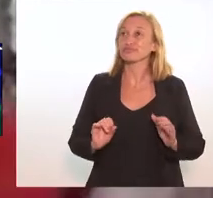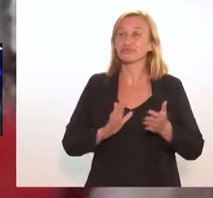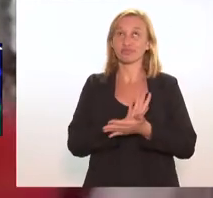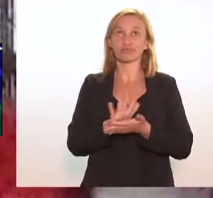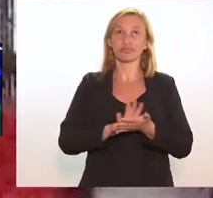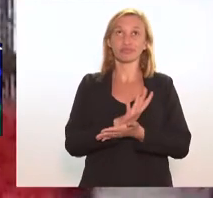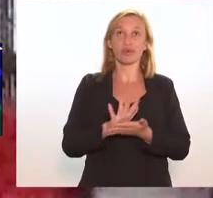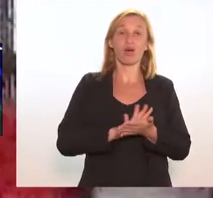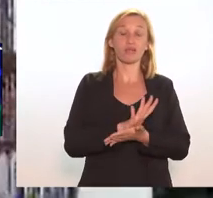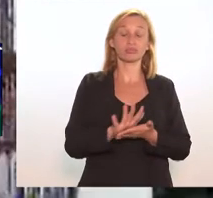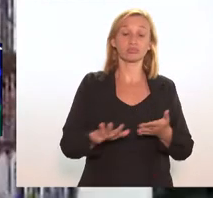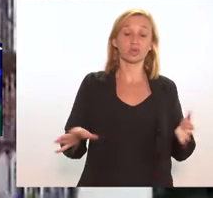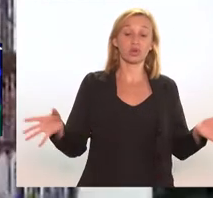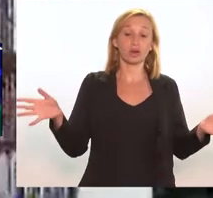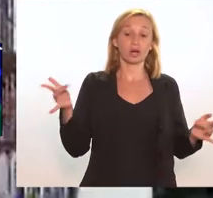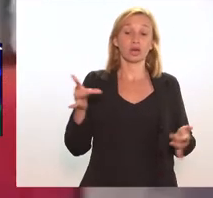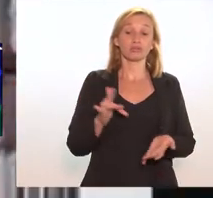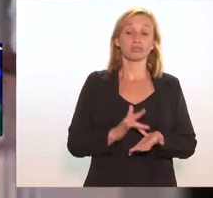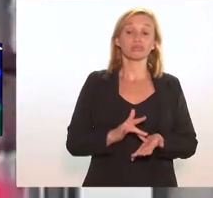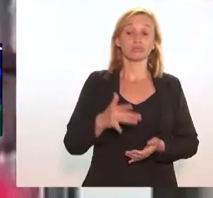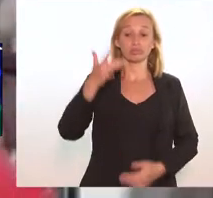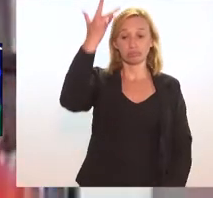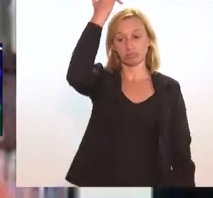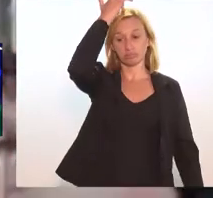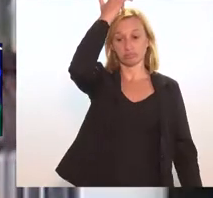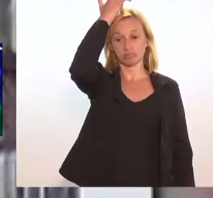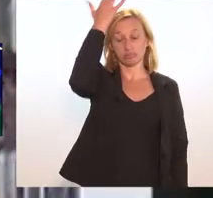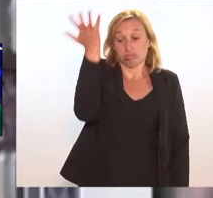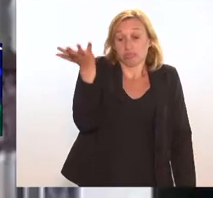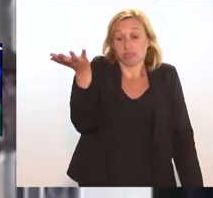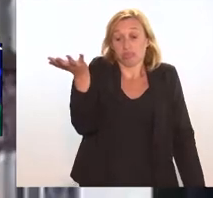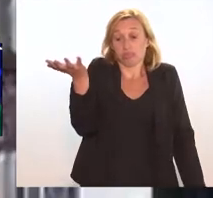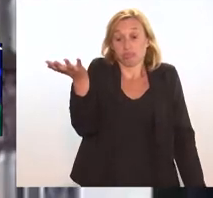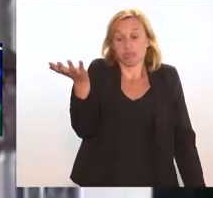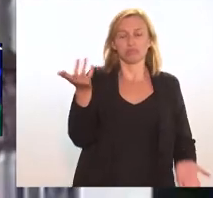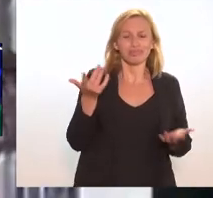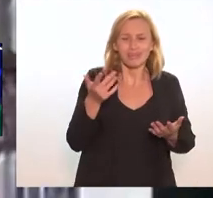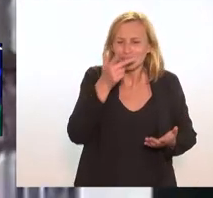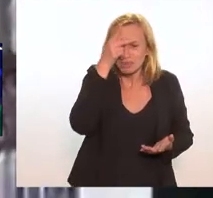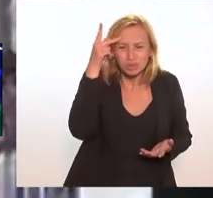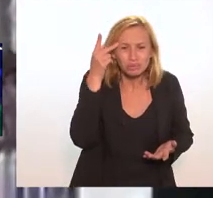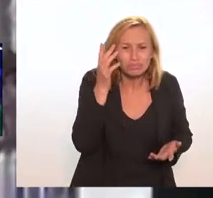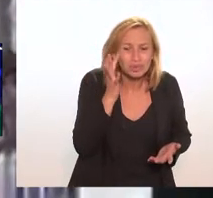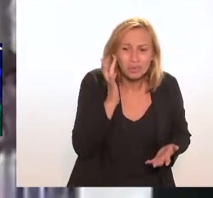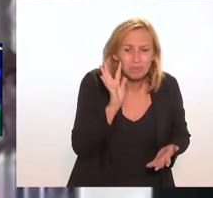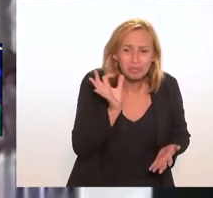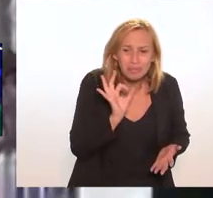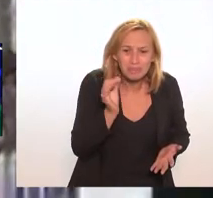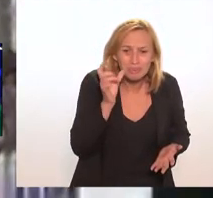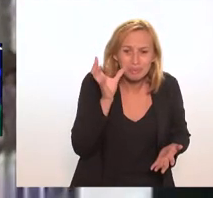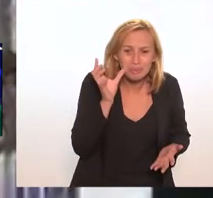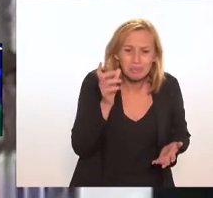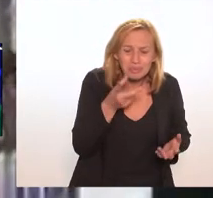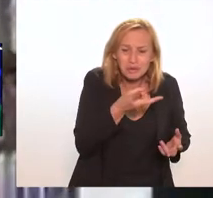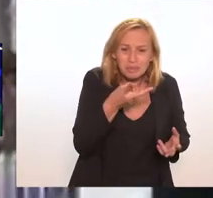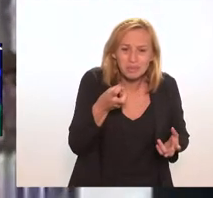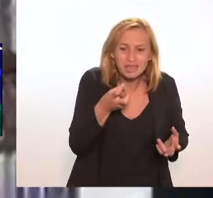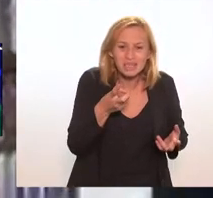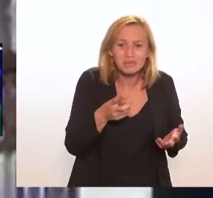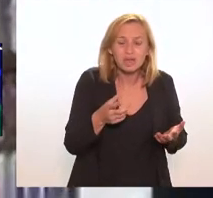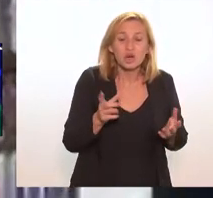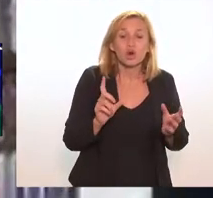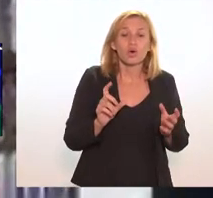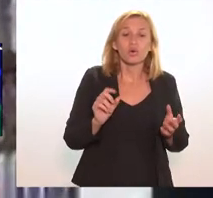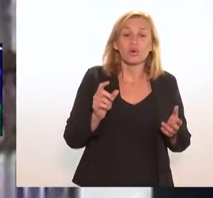Ninguém está sabendo e nem está tendo noção do tamanho que vai ser